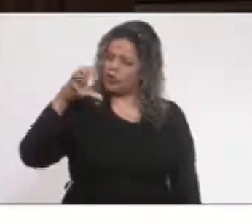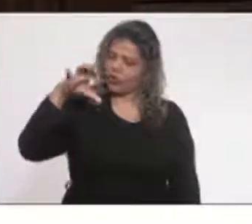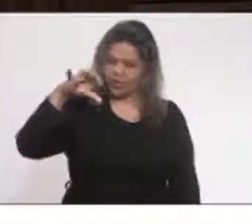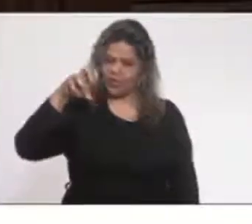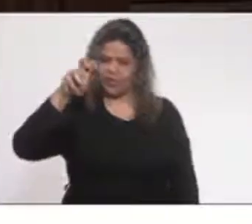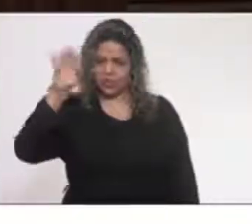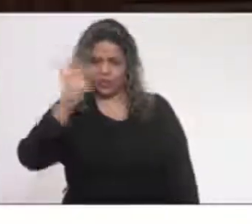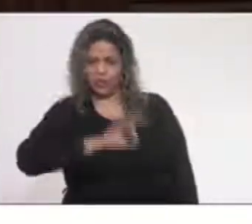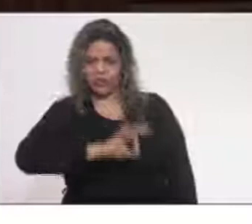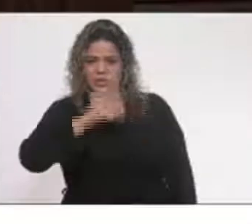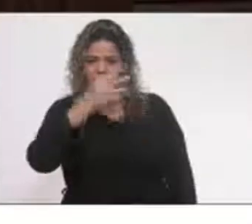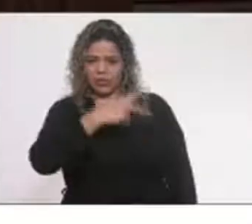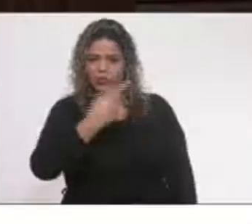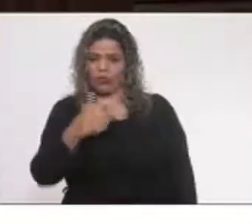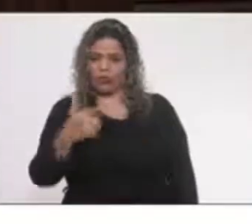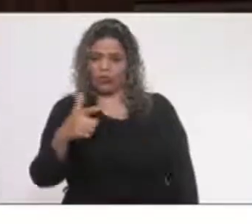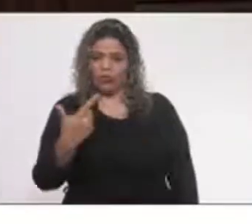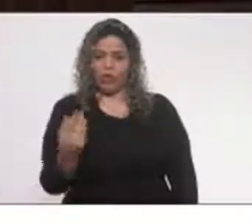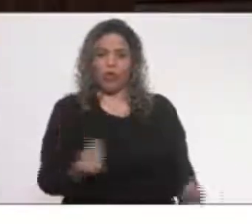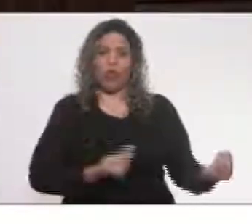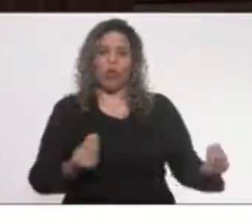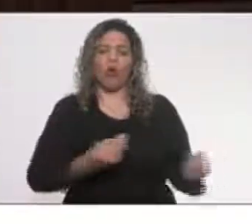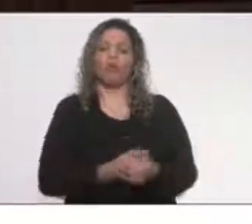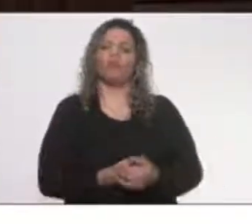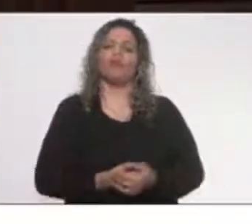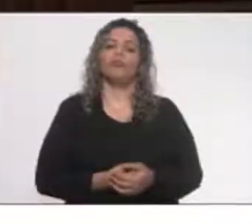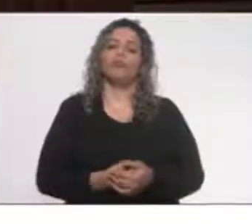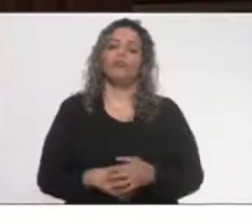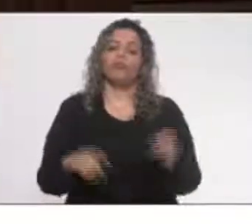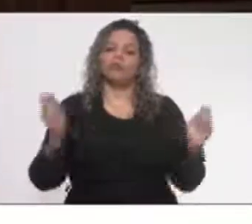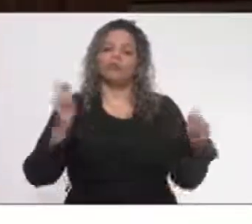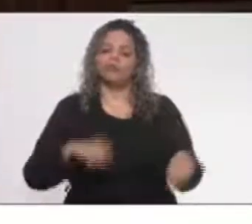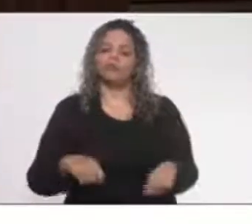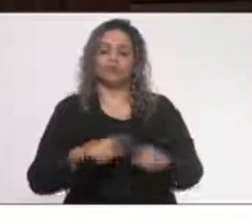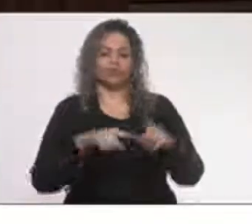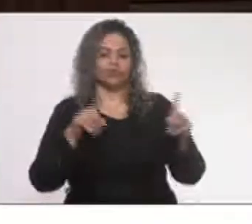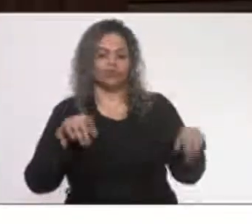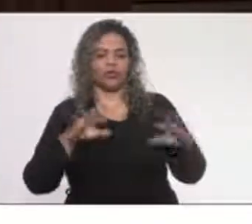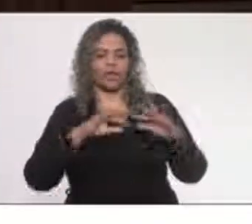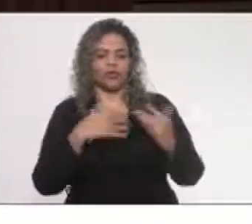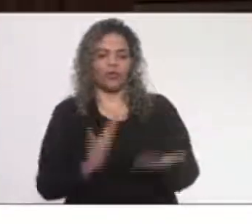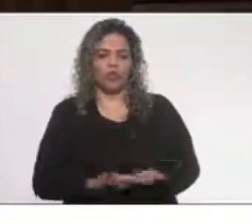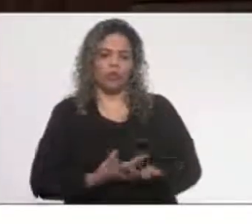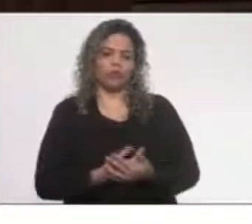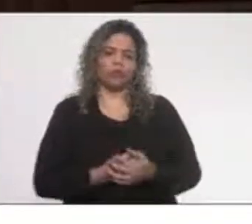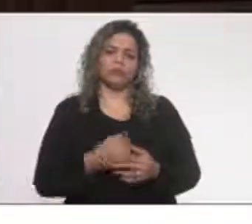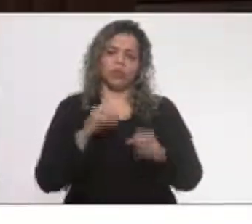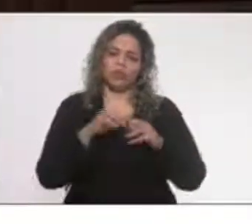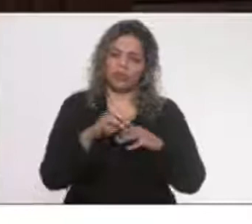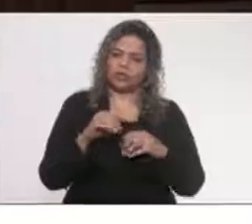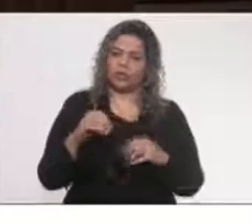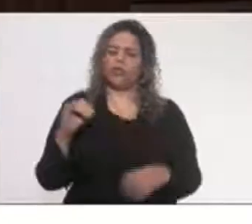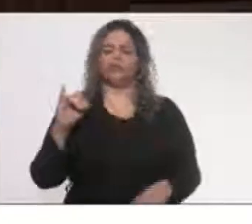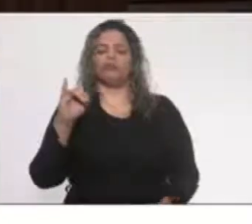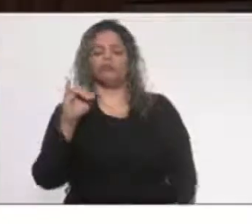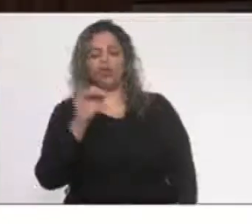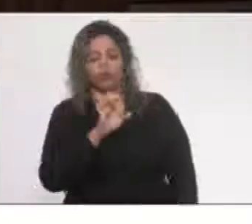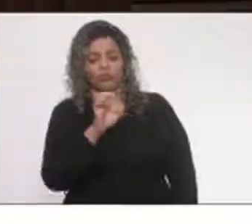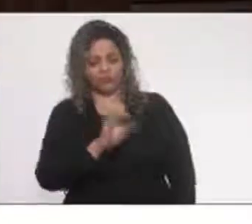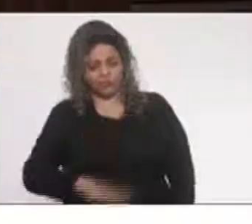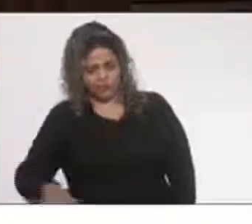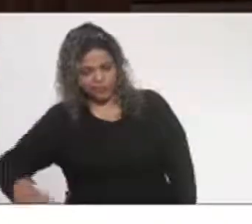95% deles, não terão condições de garantir o funcionamento de suas escolas de educação infantil e de